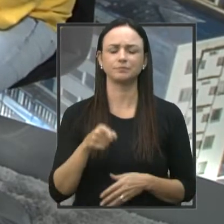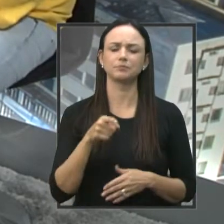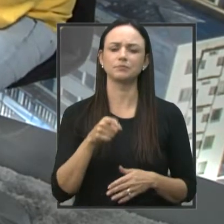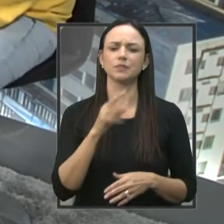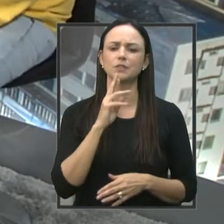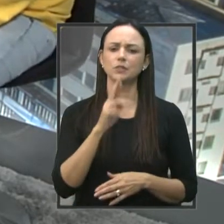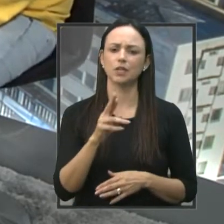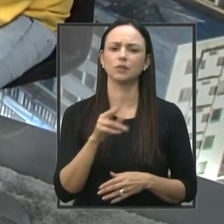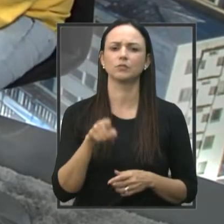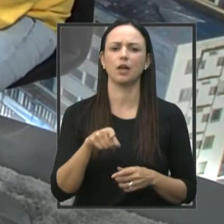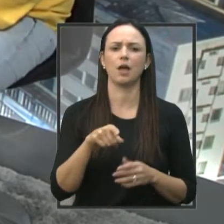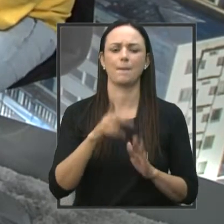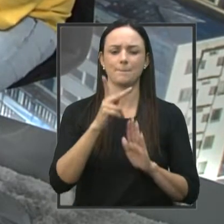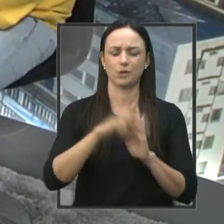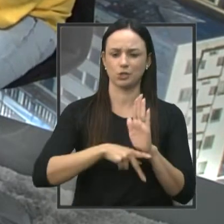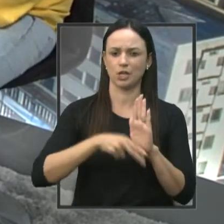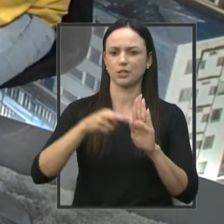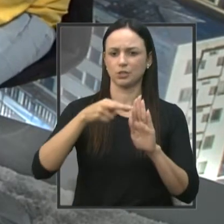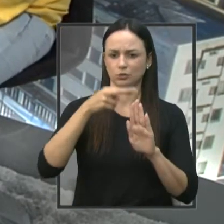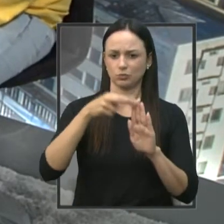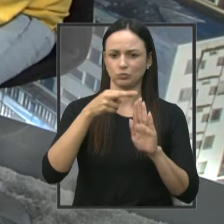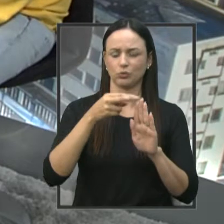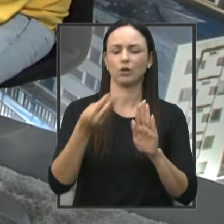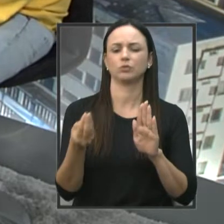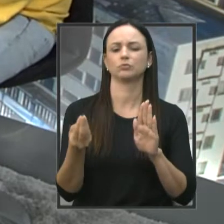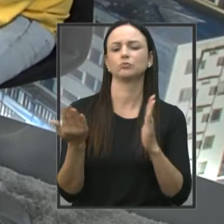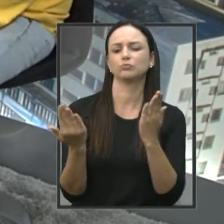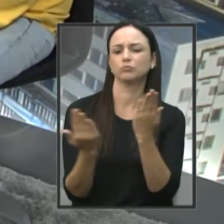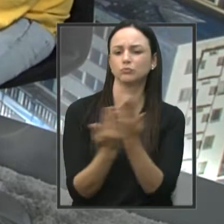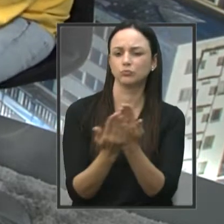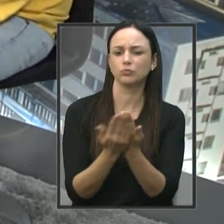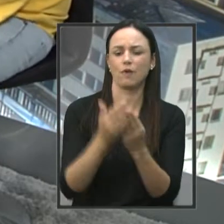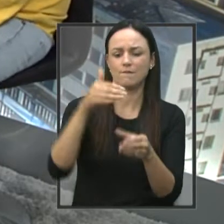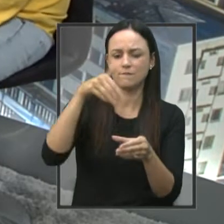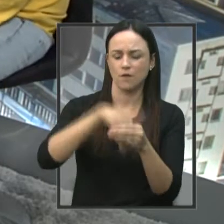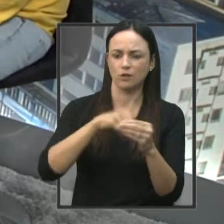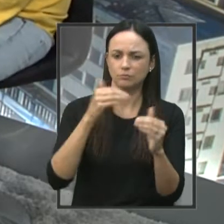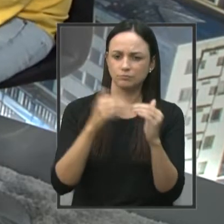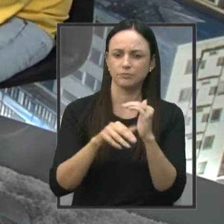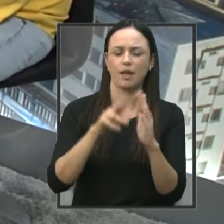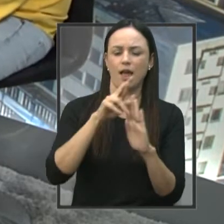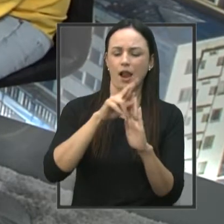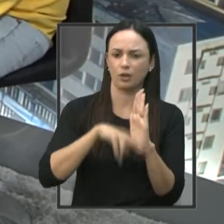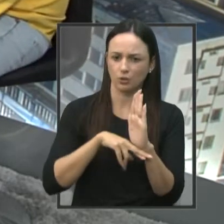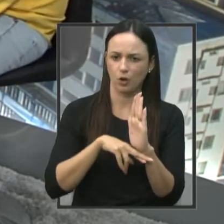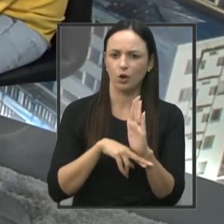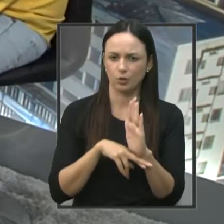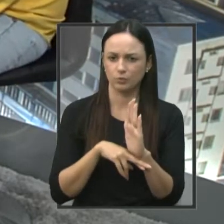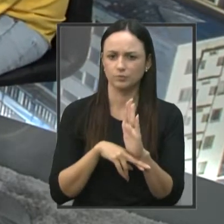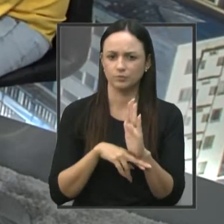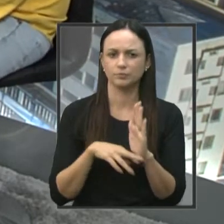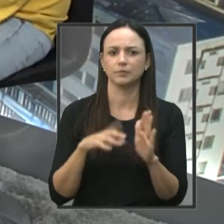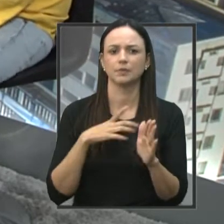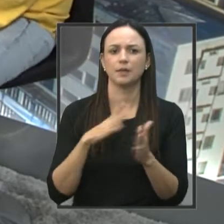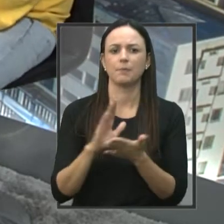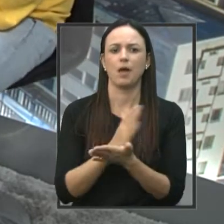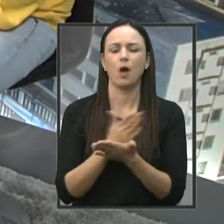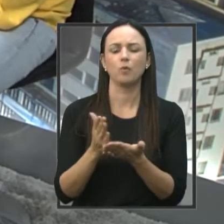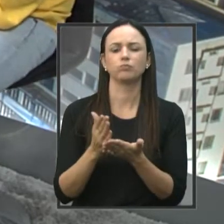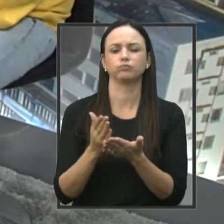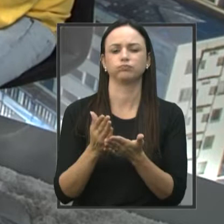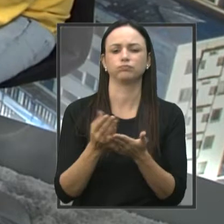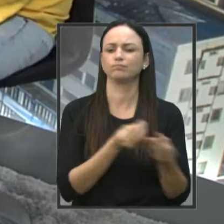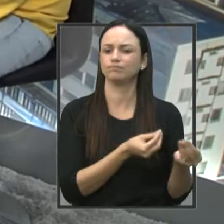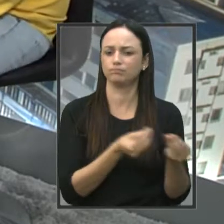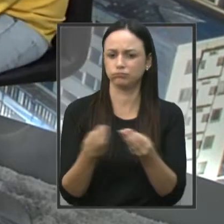de resolução em que estarão anexos o voto divergente, o relatório final e alguns encaminhamentos. Ou